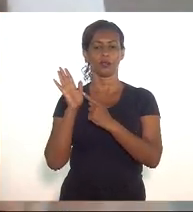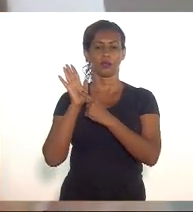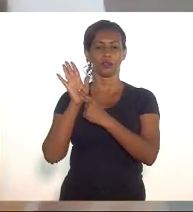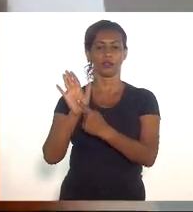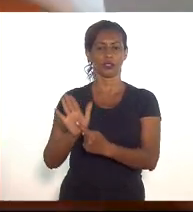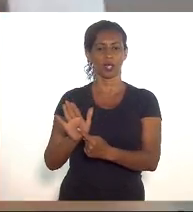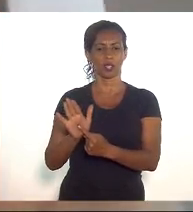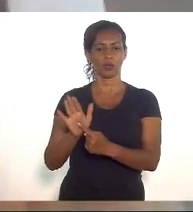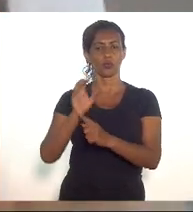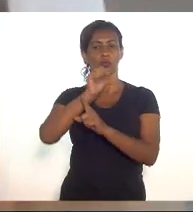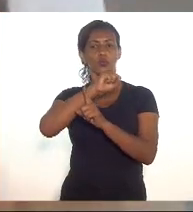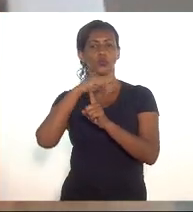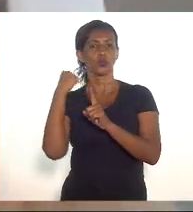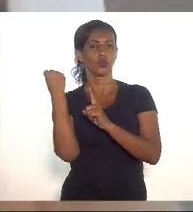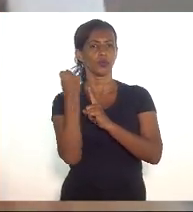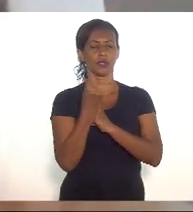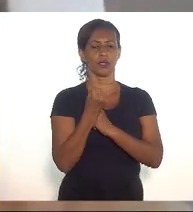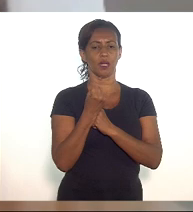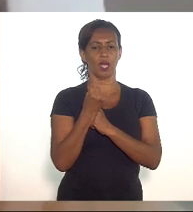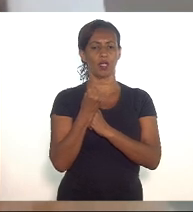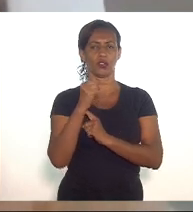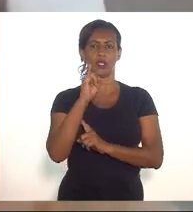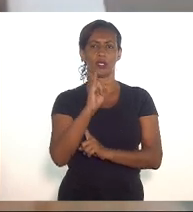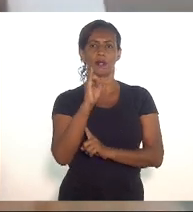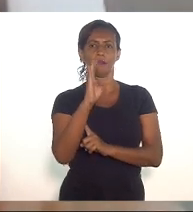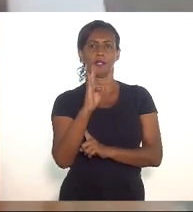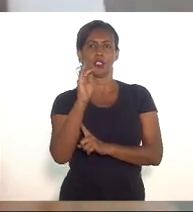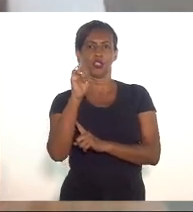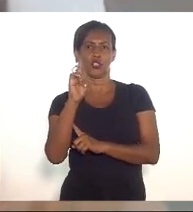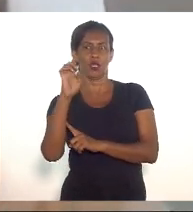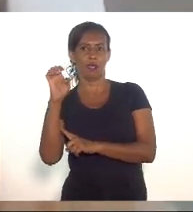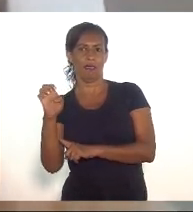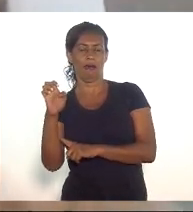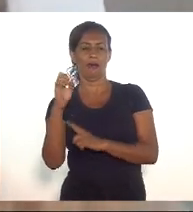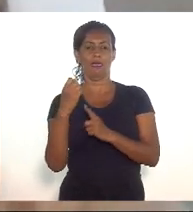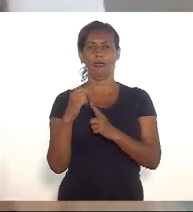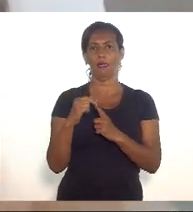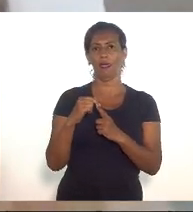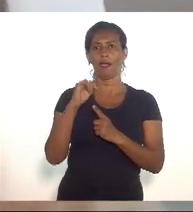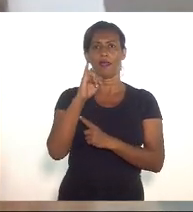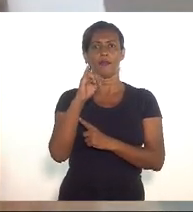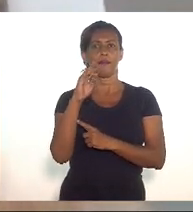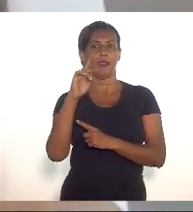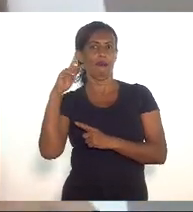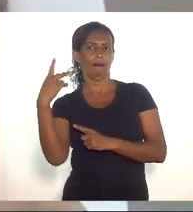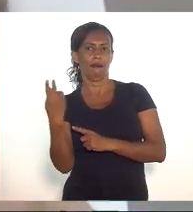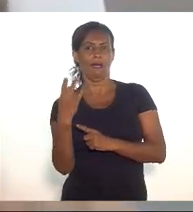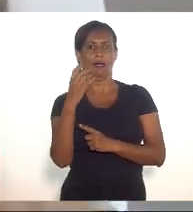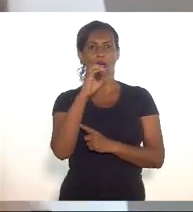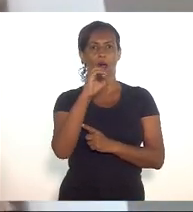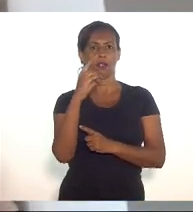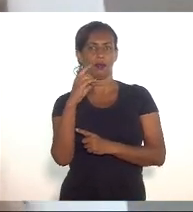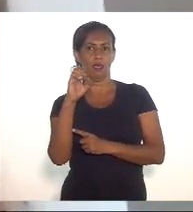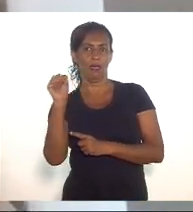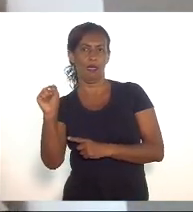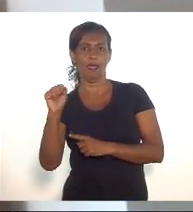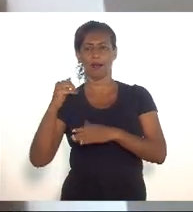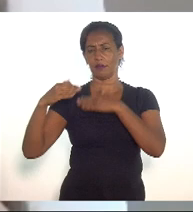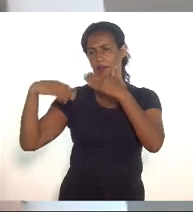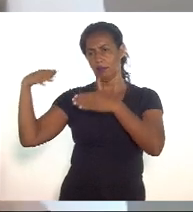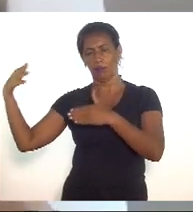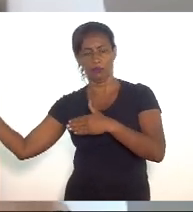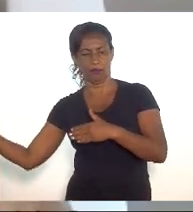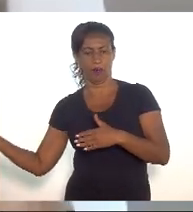vamos chamar assim, de sociedade, IBGE, IDH, ODS e por aí vai. Eu estou na construção